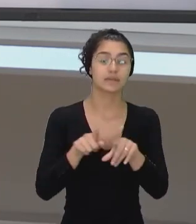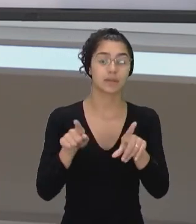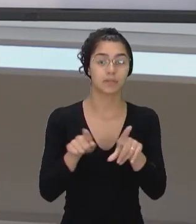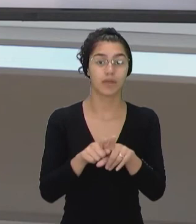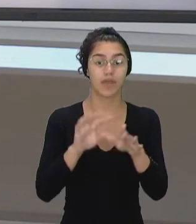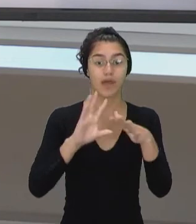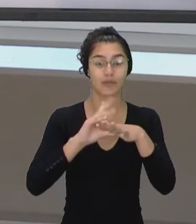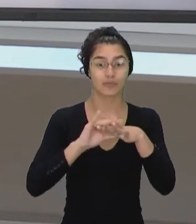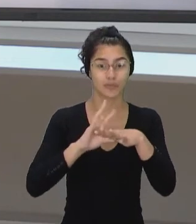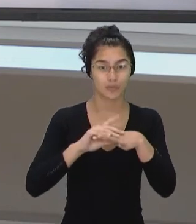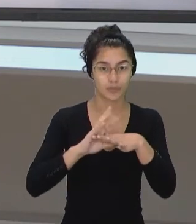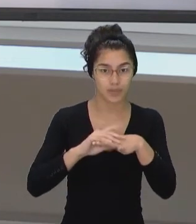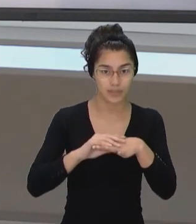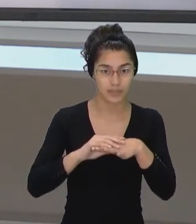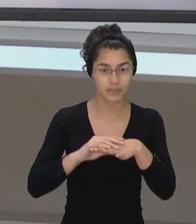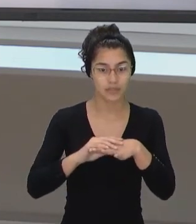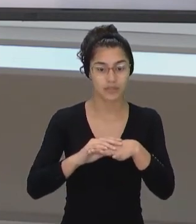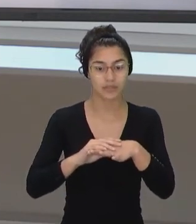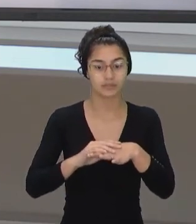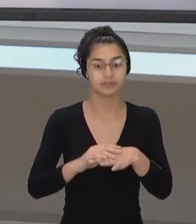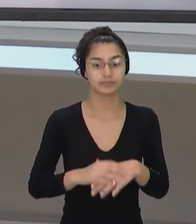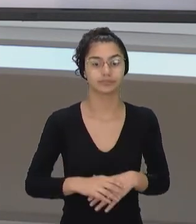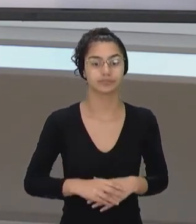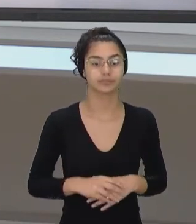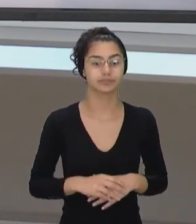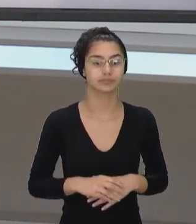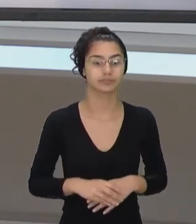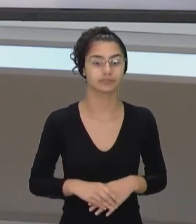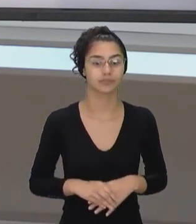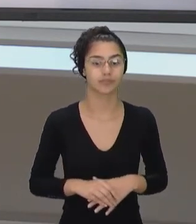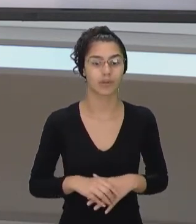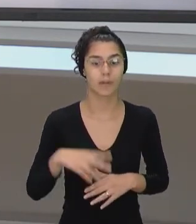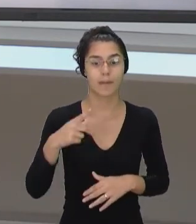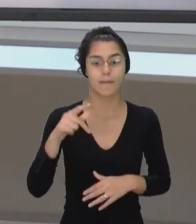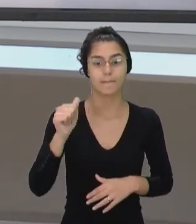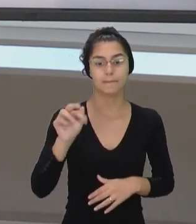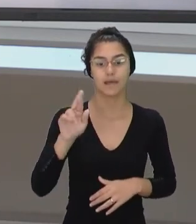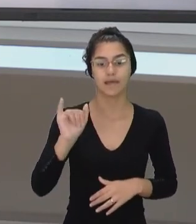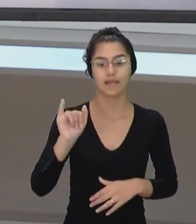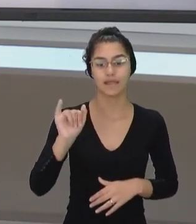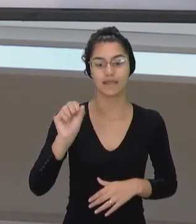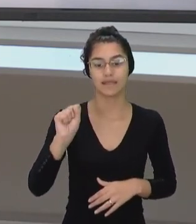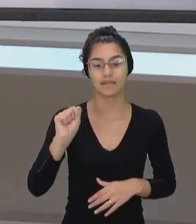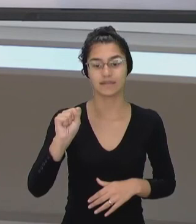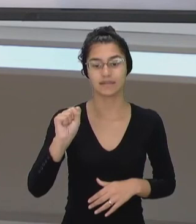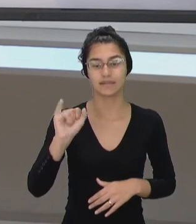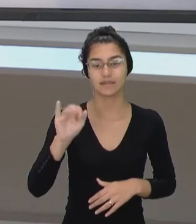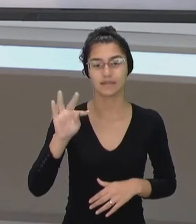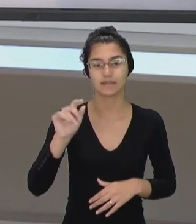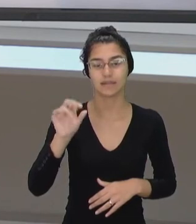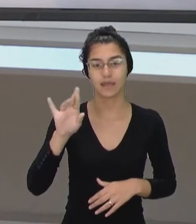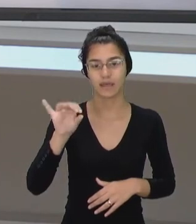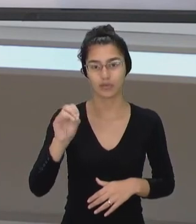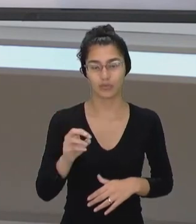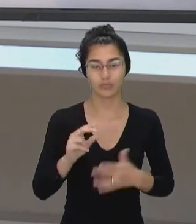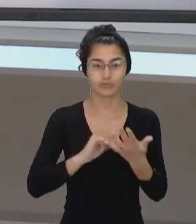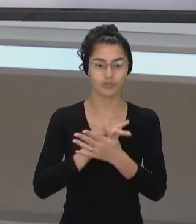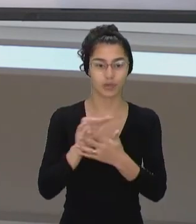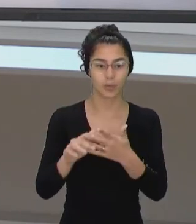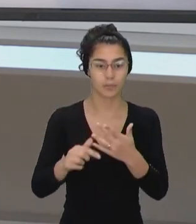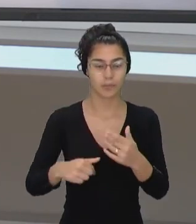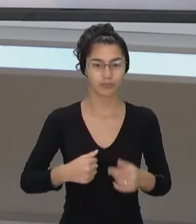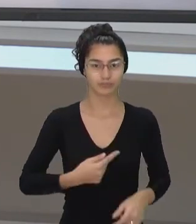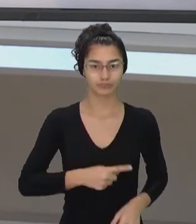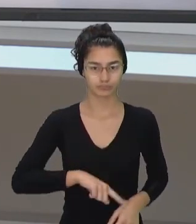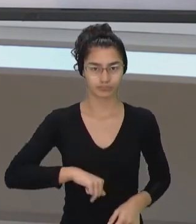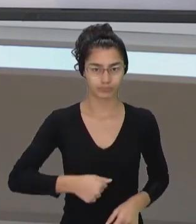as doenças de cunho aí parasitário. Então, a gente tem uma série de parasitas